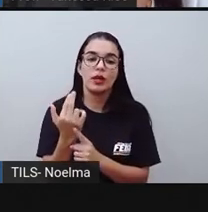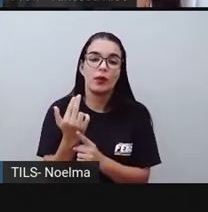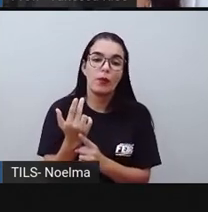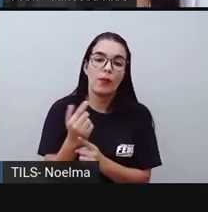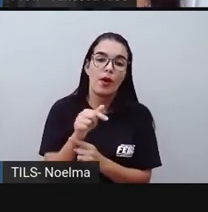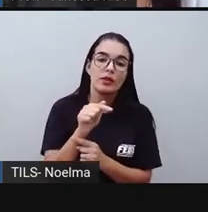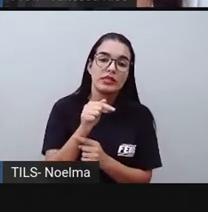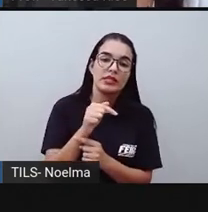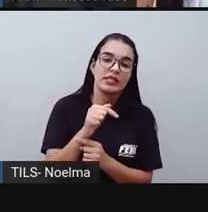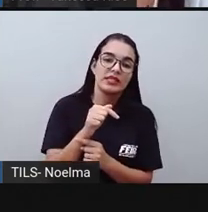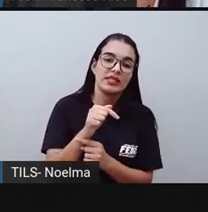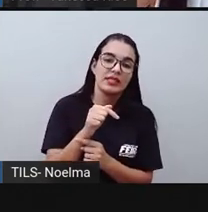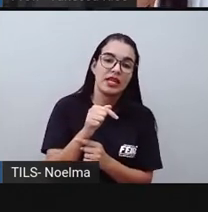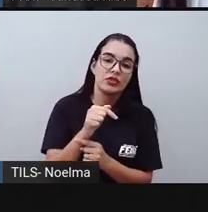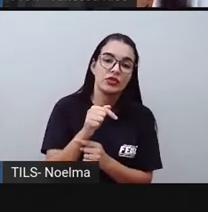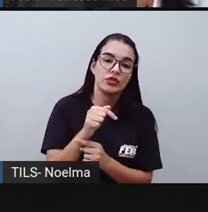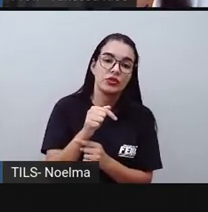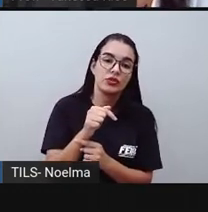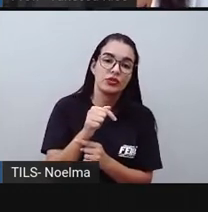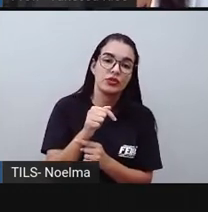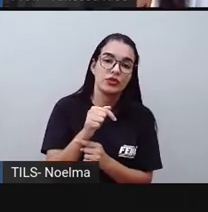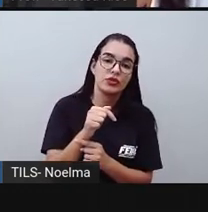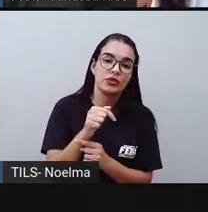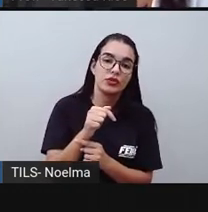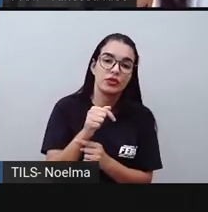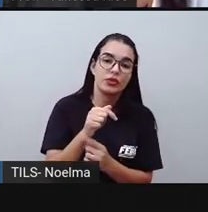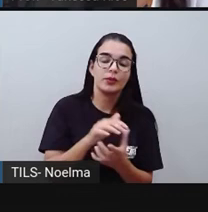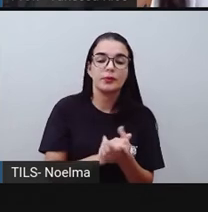aí a gente vai encontrar o valor de 7.